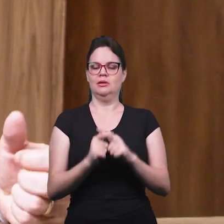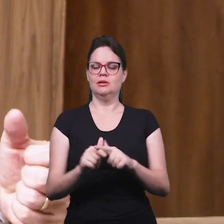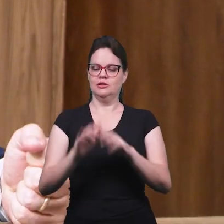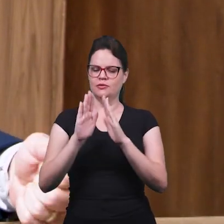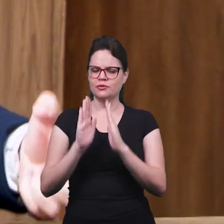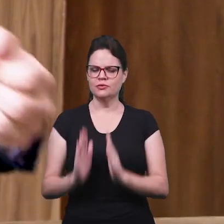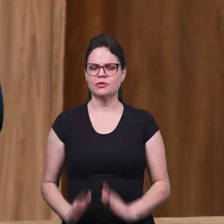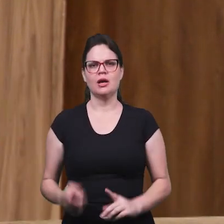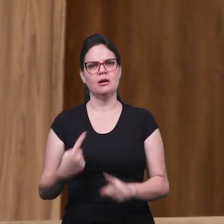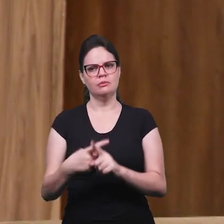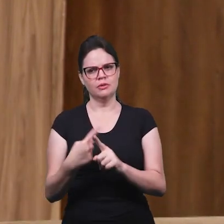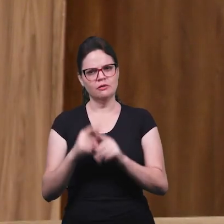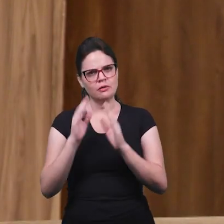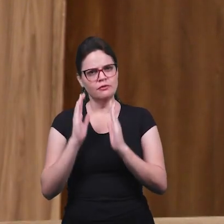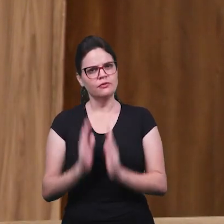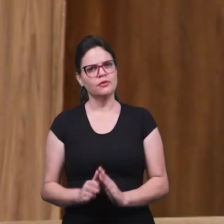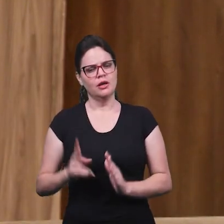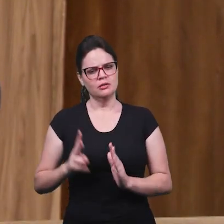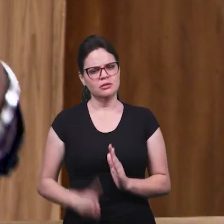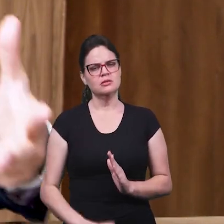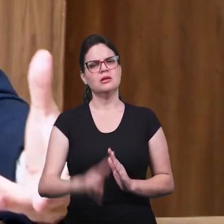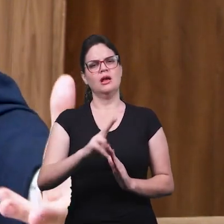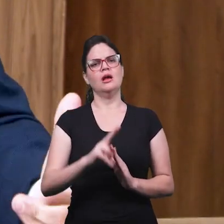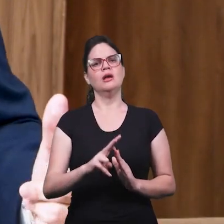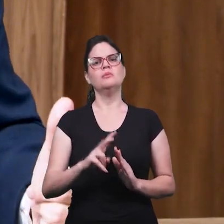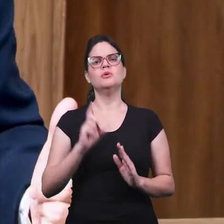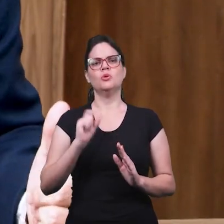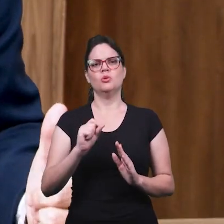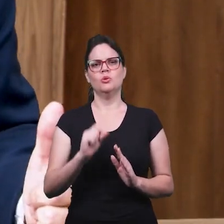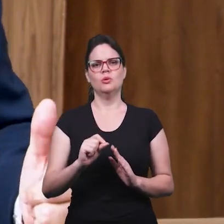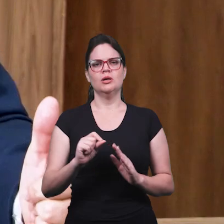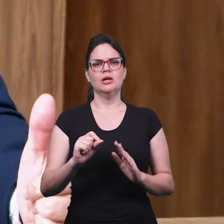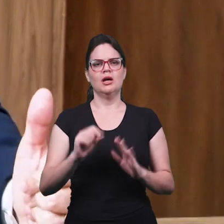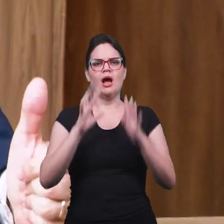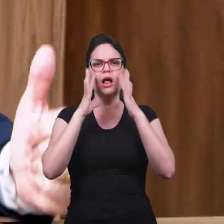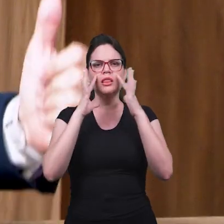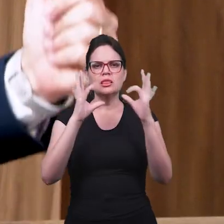Senhor, guardaram a profecia, vivenciaram um momento profético.